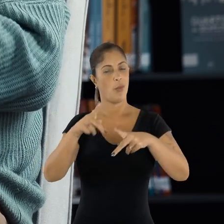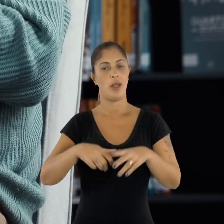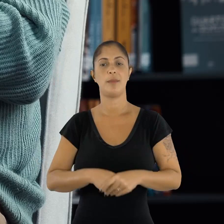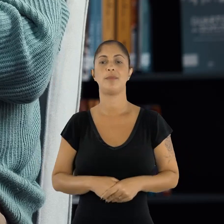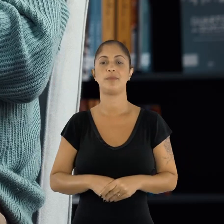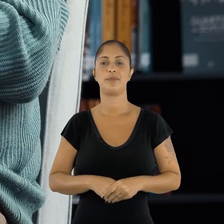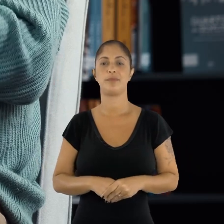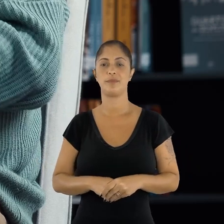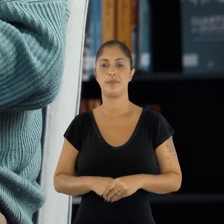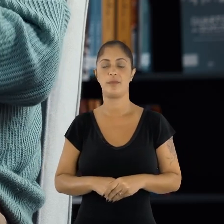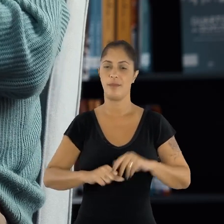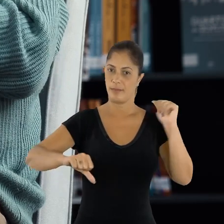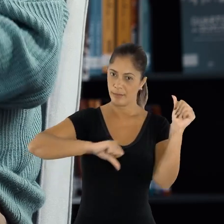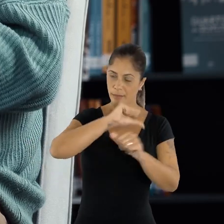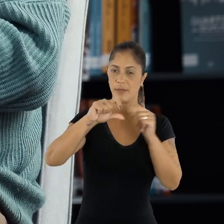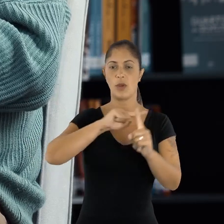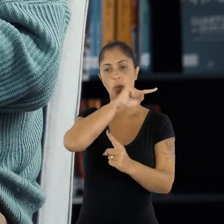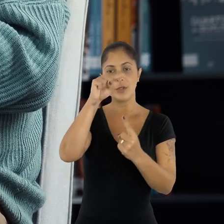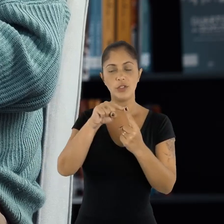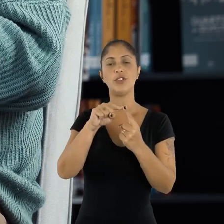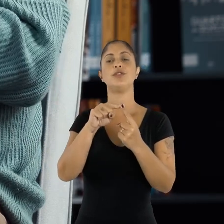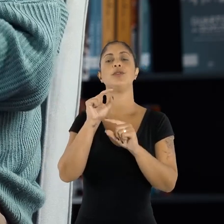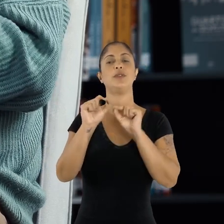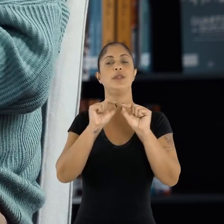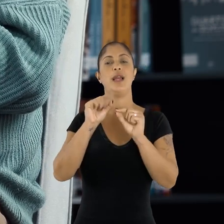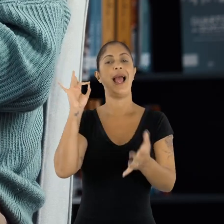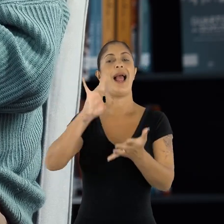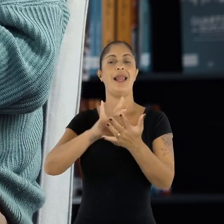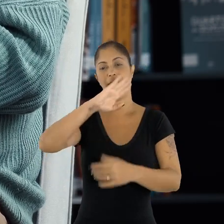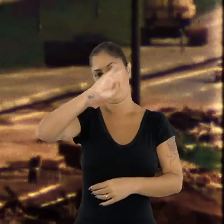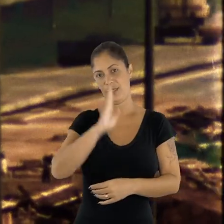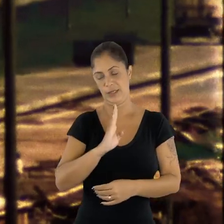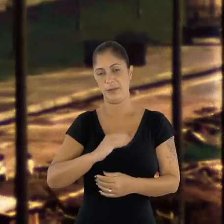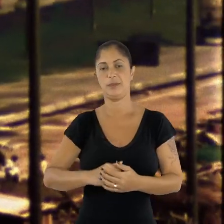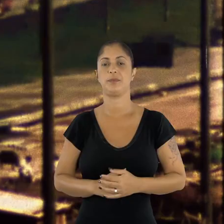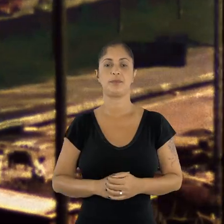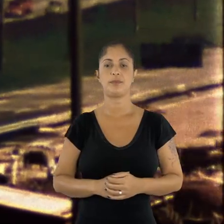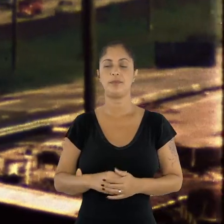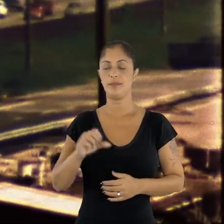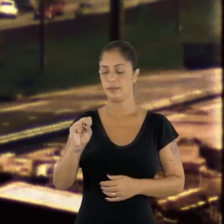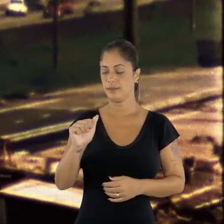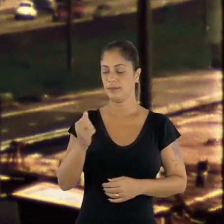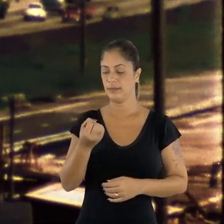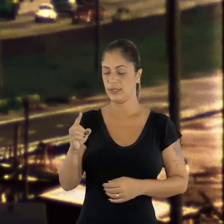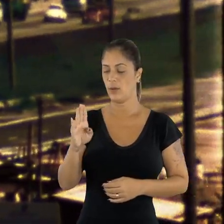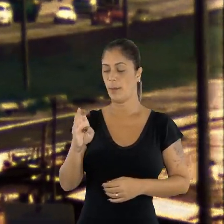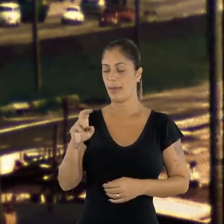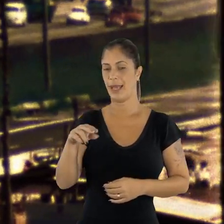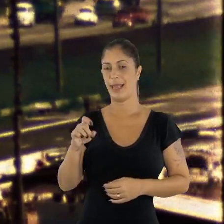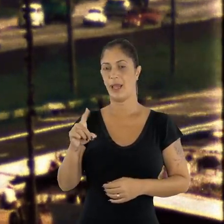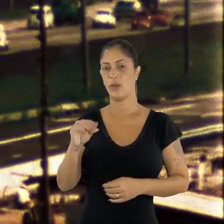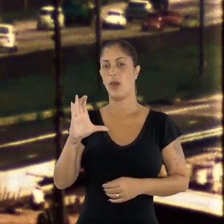popular visando transformar, né, a realidade brasileira. Uma estrada em off. São Bernardo do